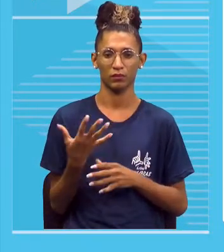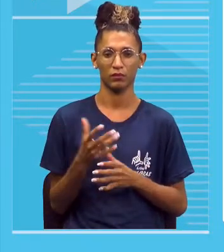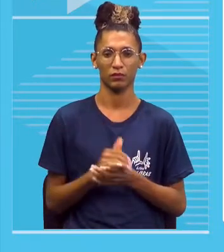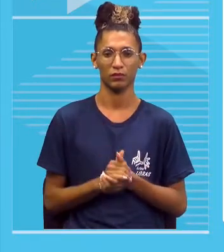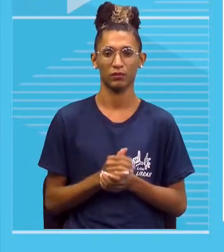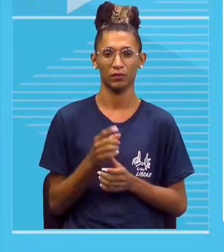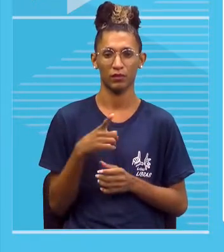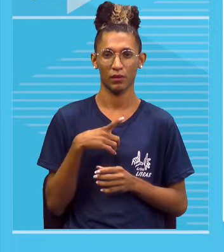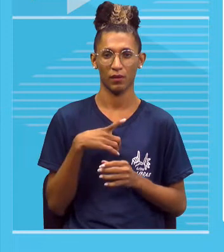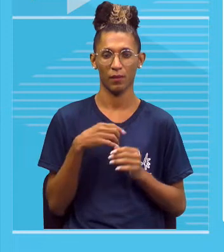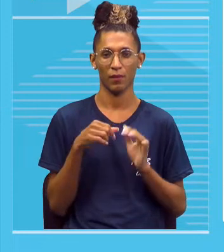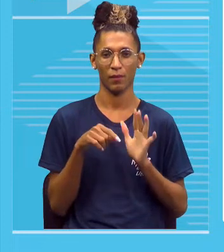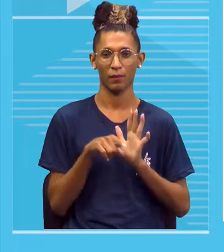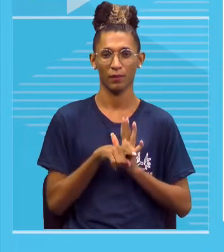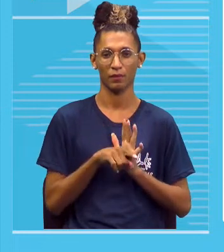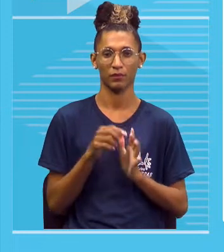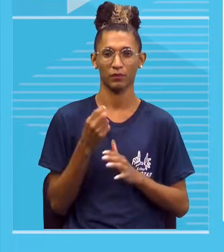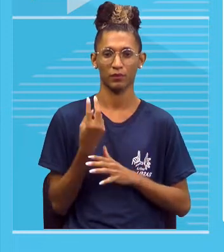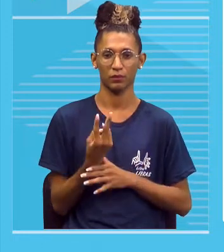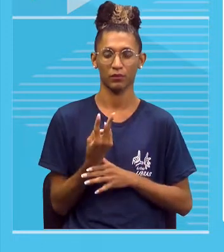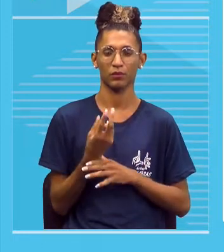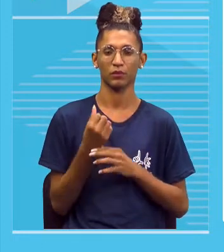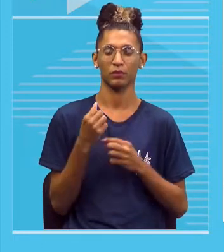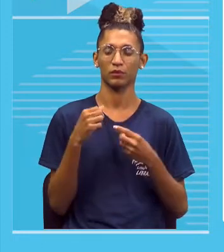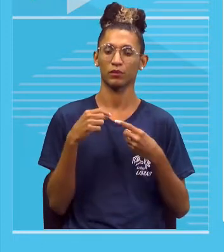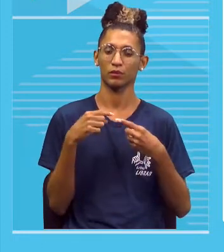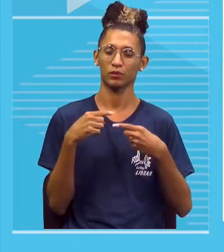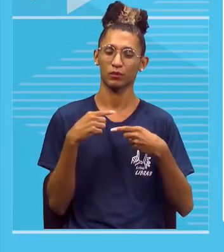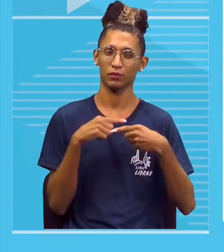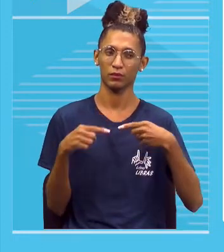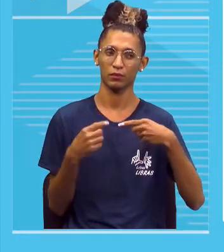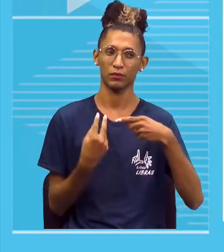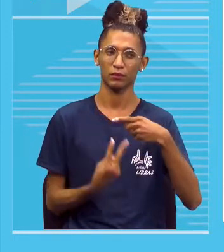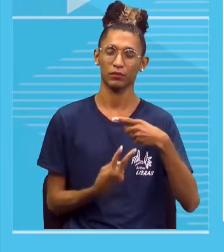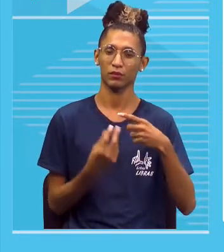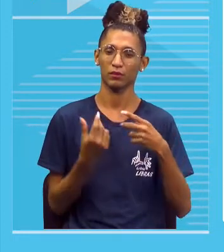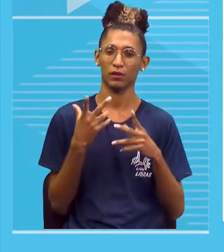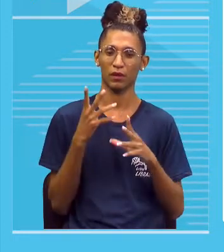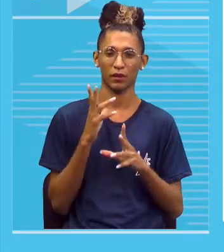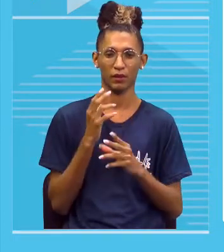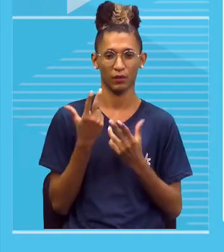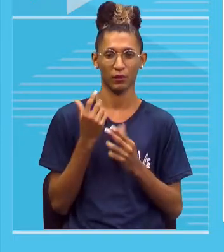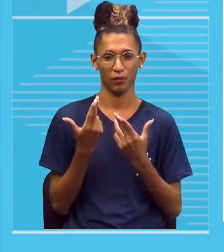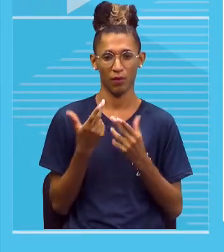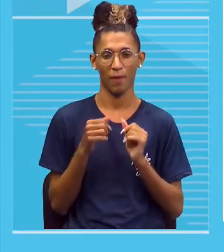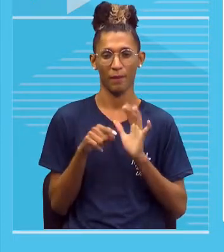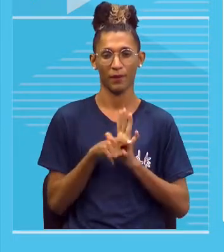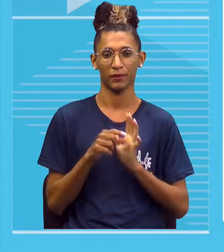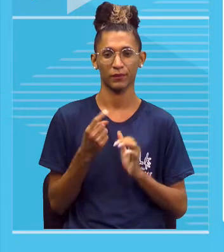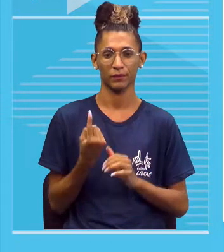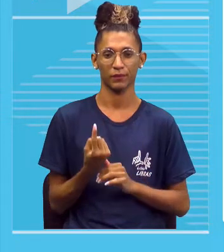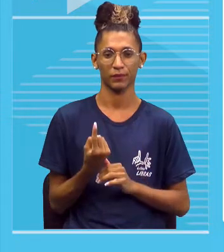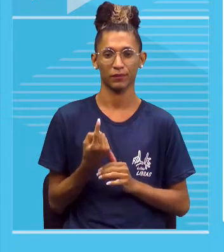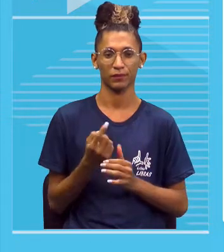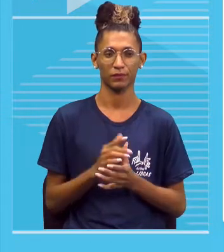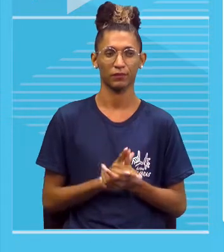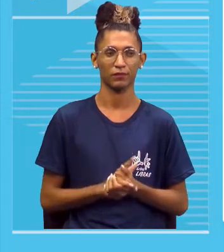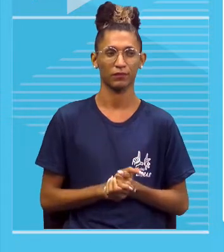fica menos 2 sobre 2 isso é igual a menos um orelha que isso é igual a